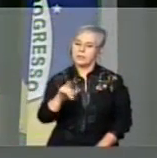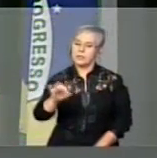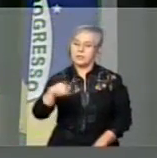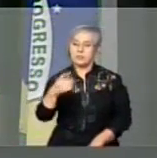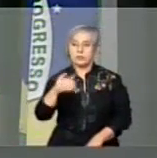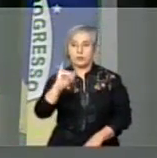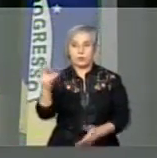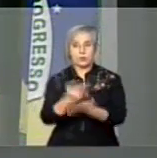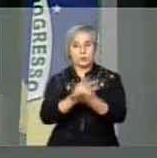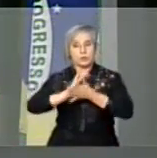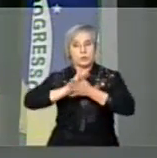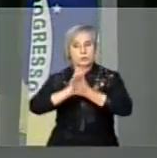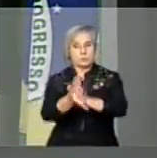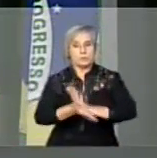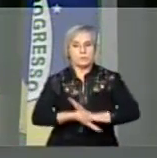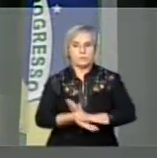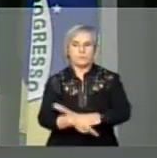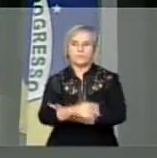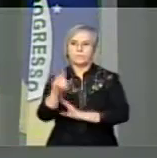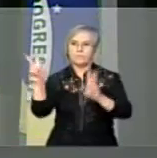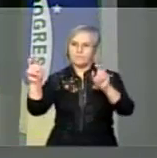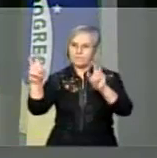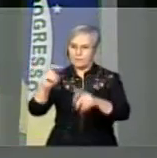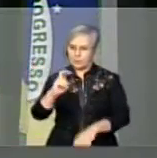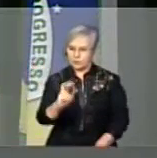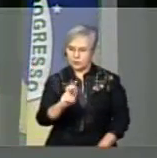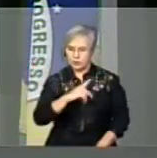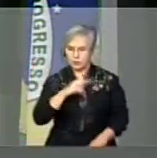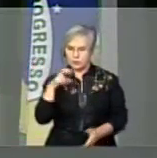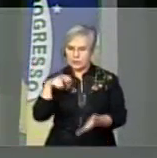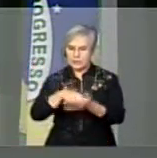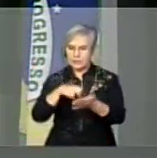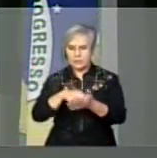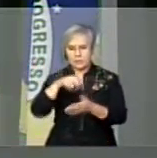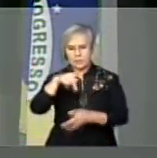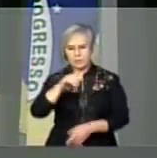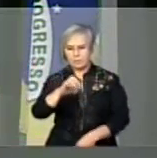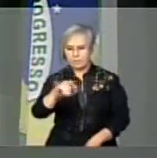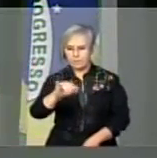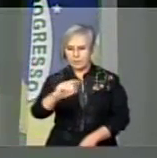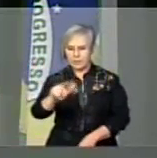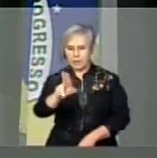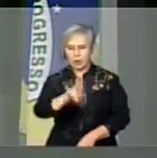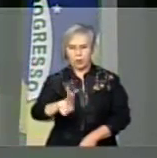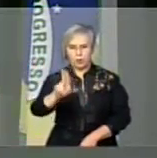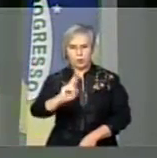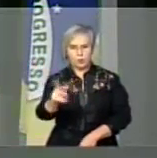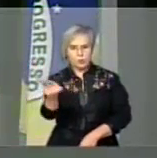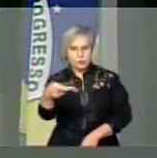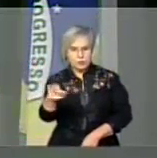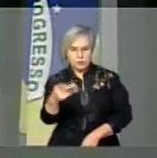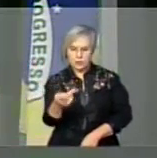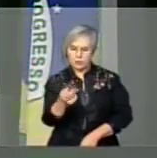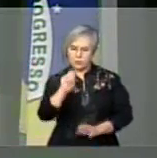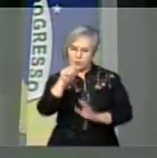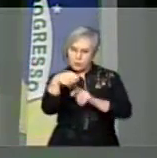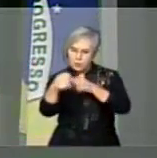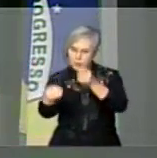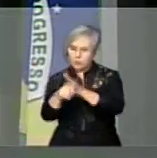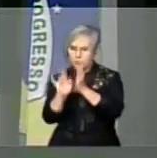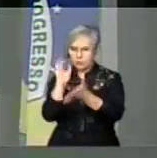seção 5, estão previstas as sanções de natureza penal, a utilização indevida de símbolos